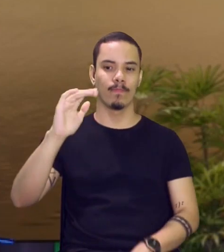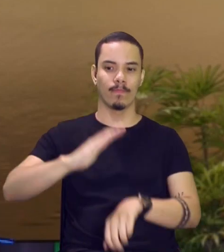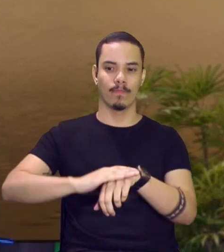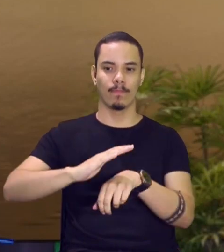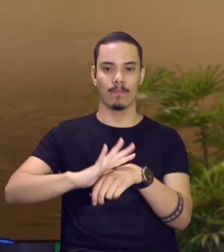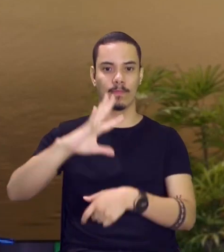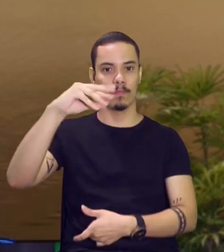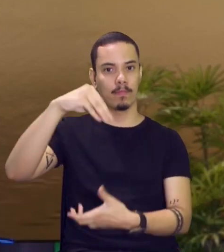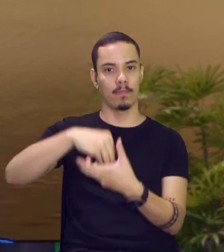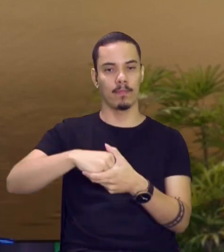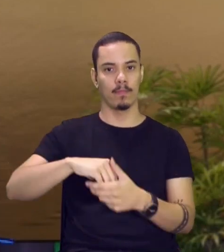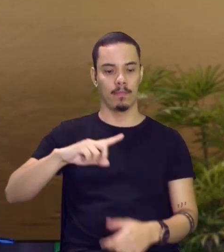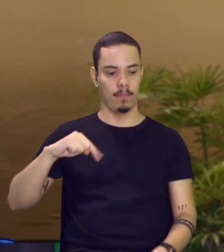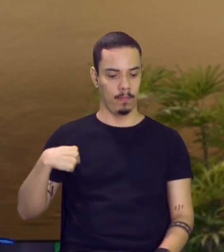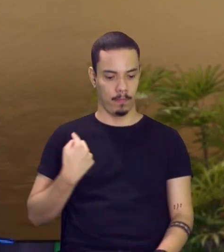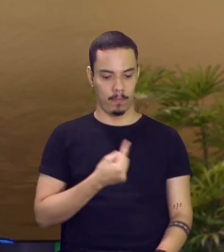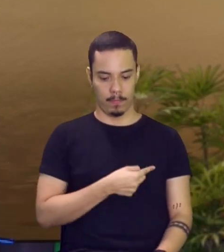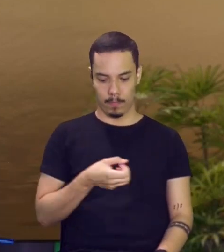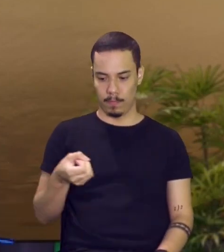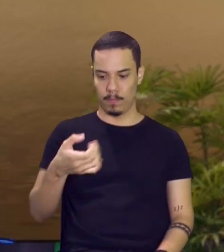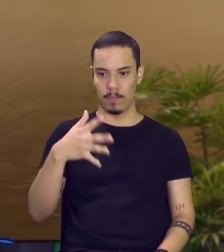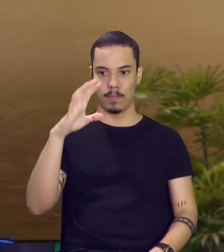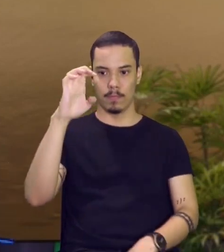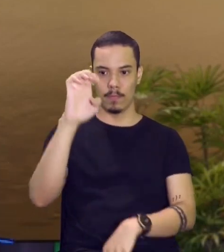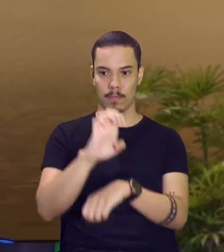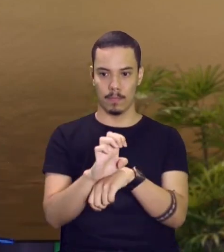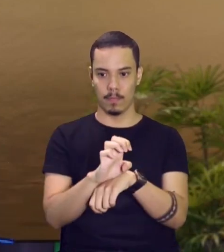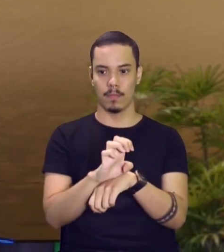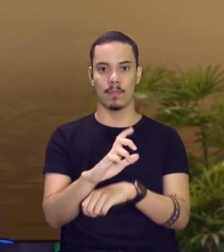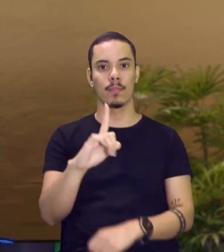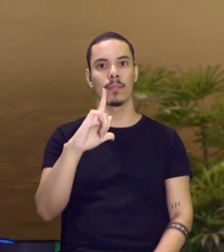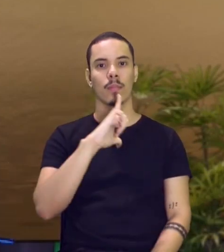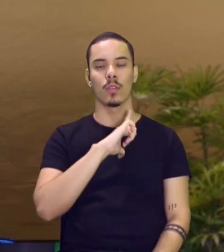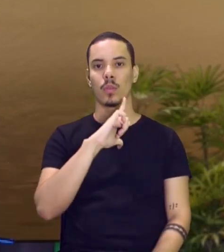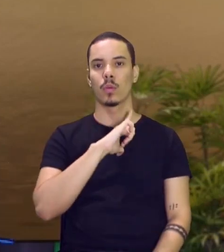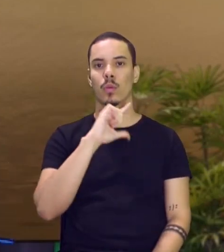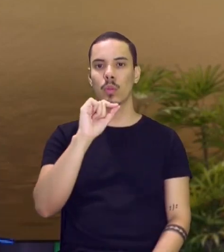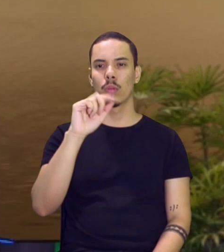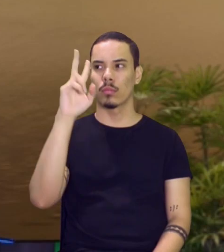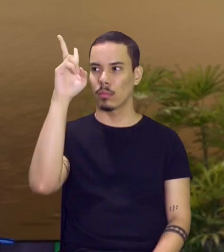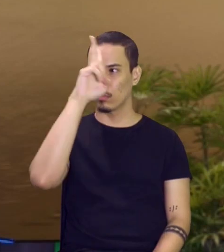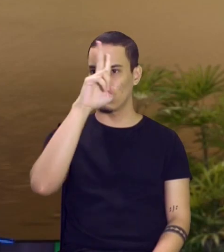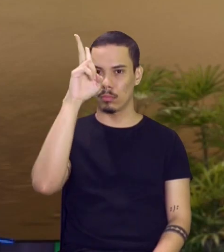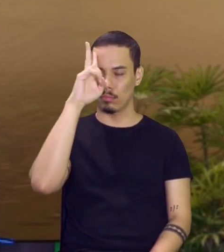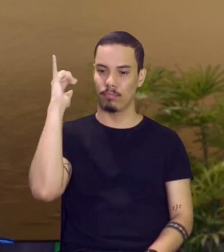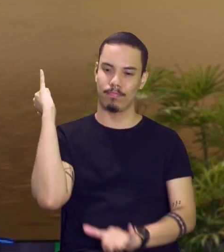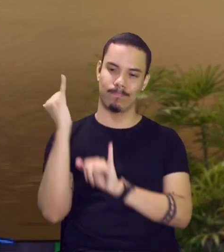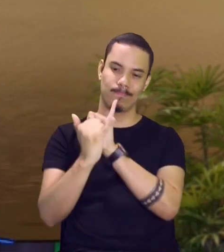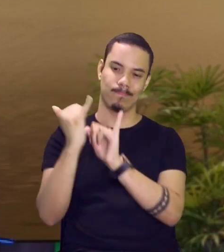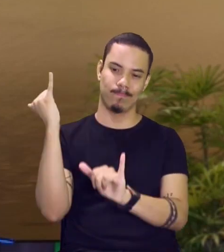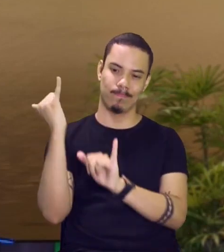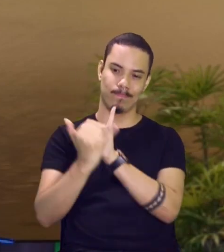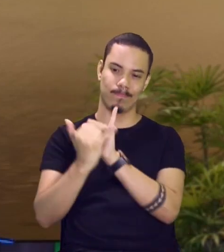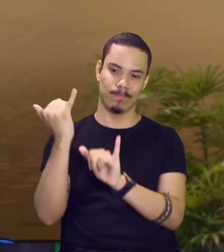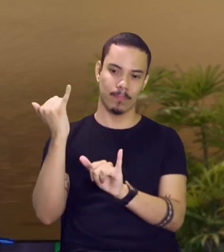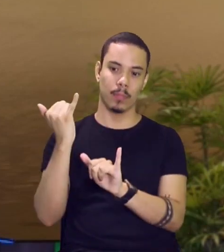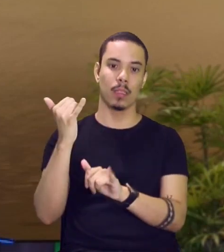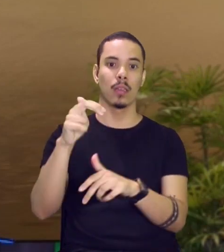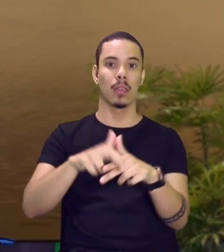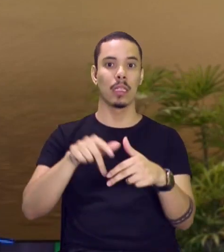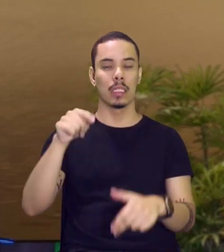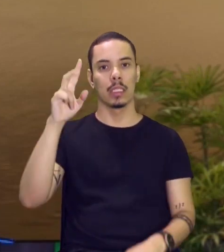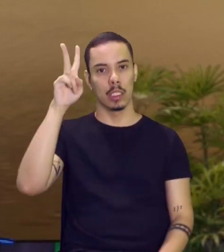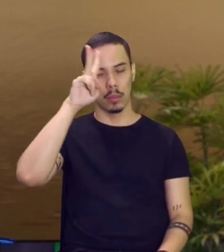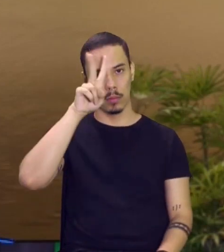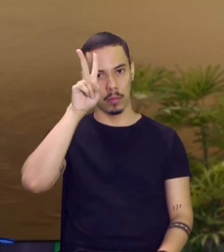o nosso atual estado tem toda uma história. Essa